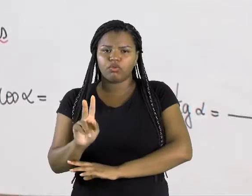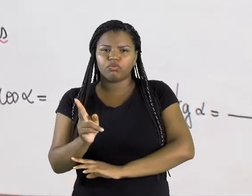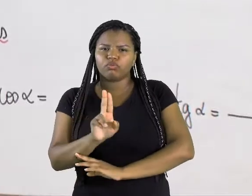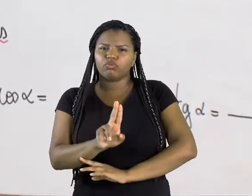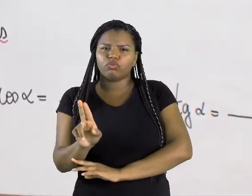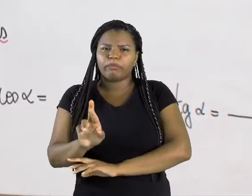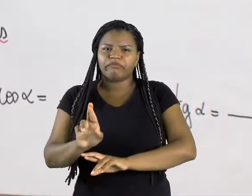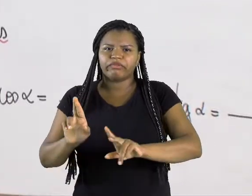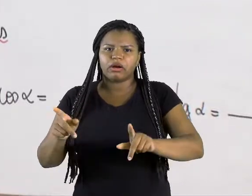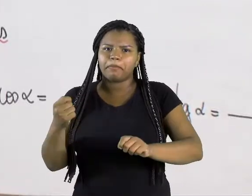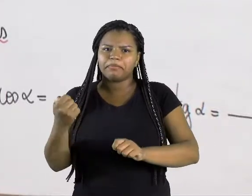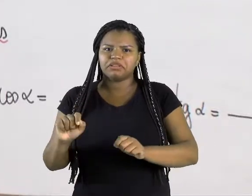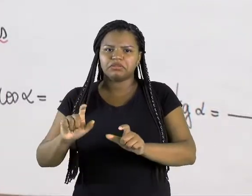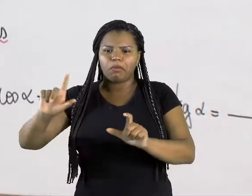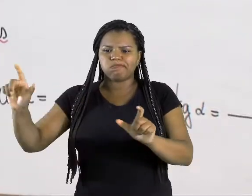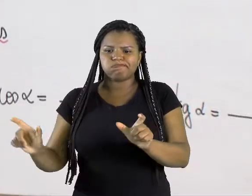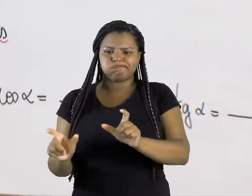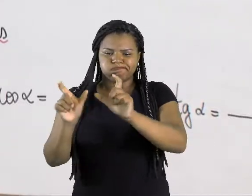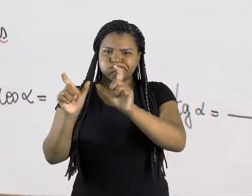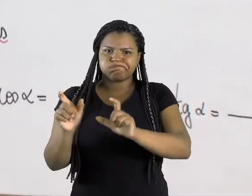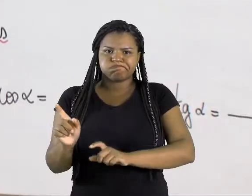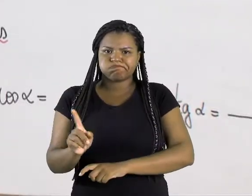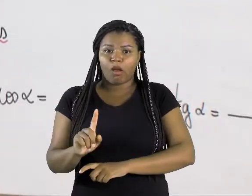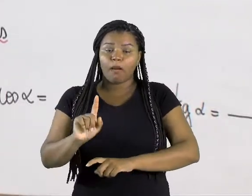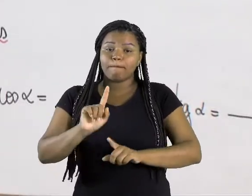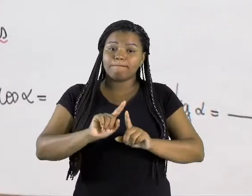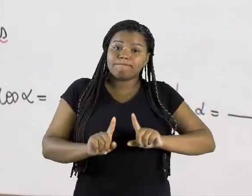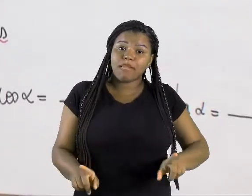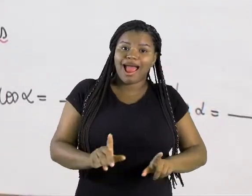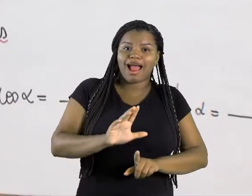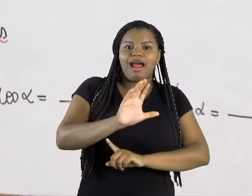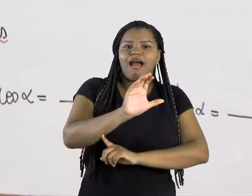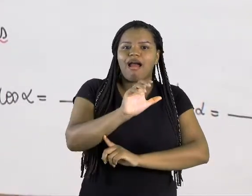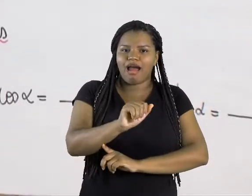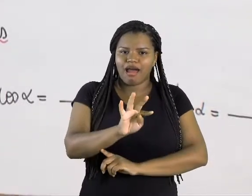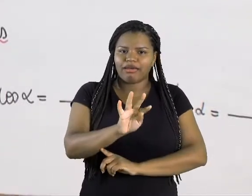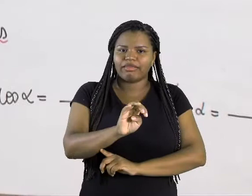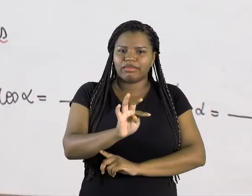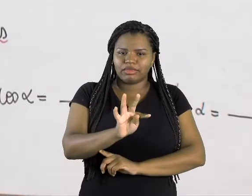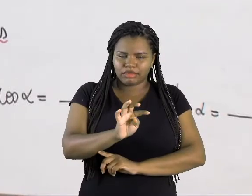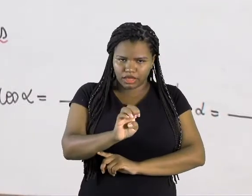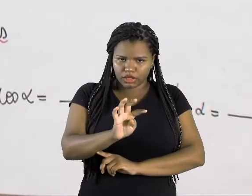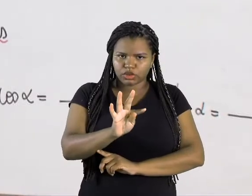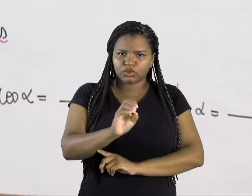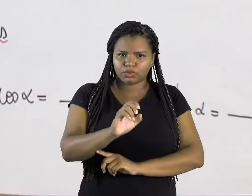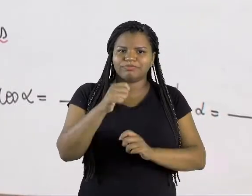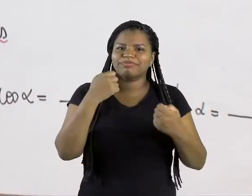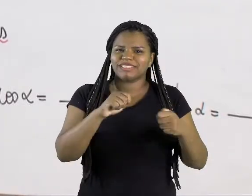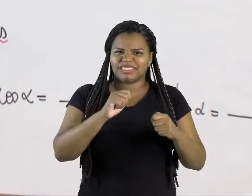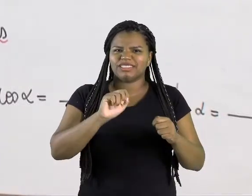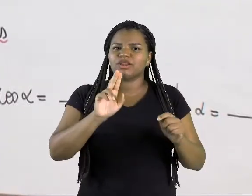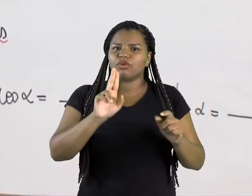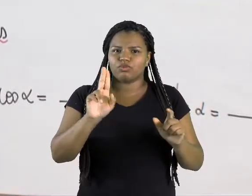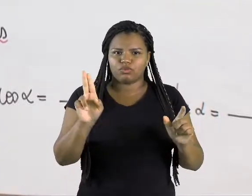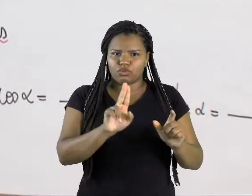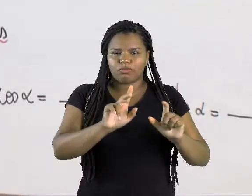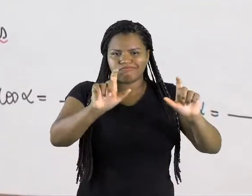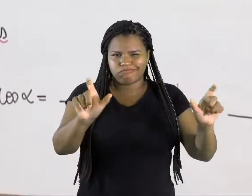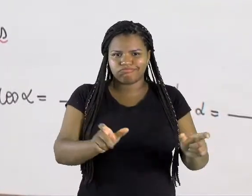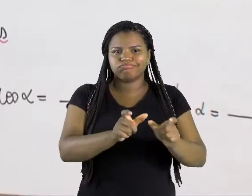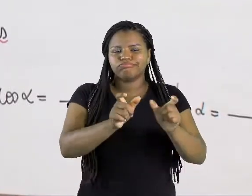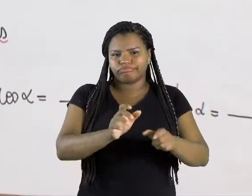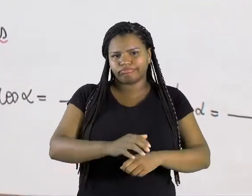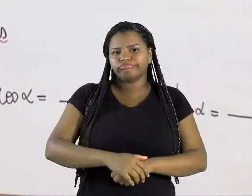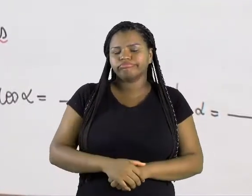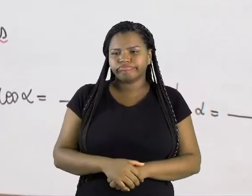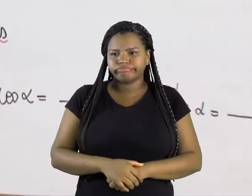dar um sobrenome a ela, não é isso? Mas o cateto, é interessante que você dê um sobrenome a ele. Bom, a